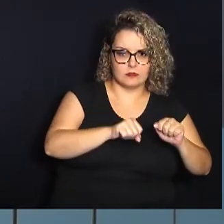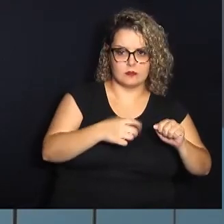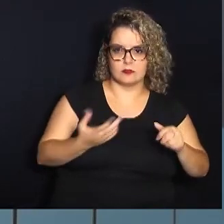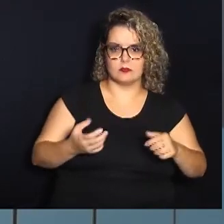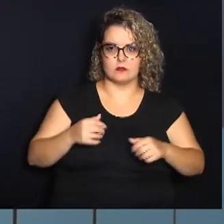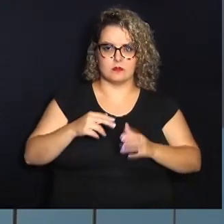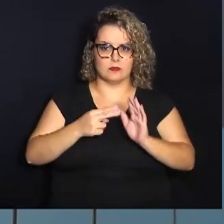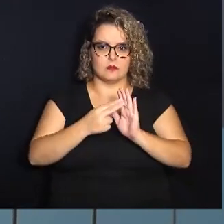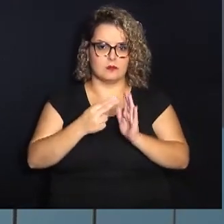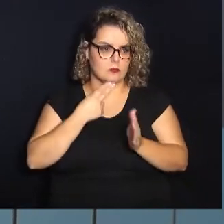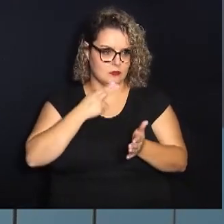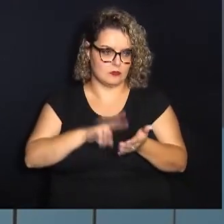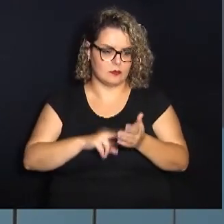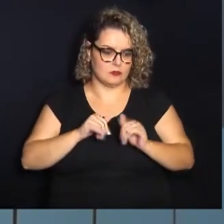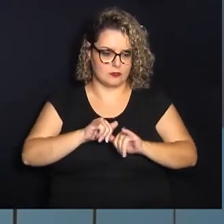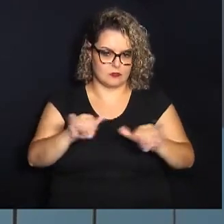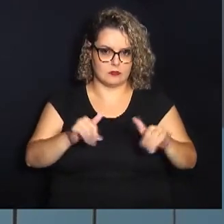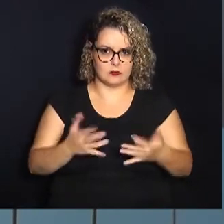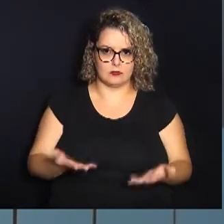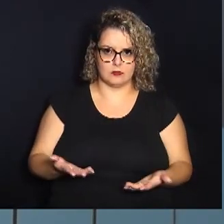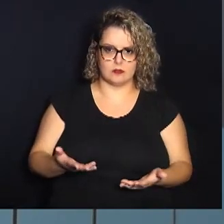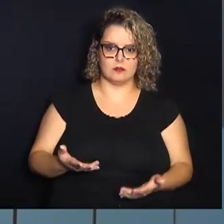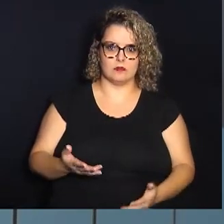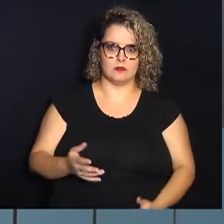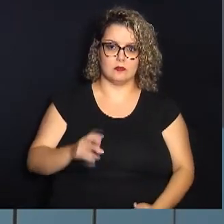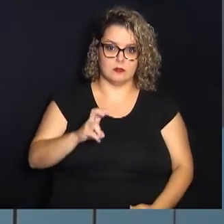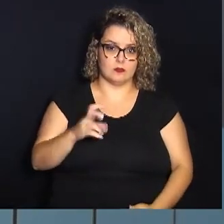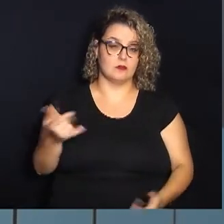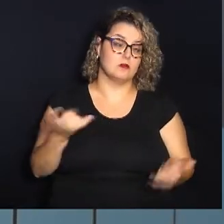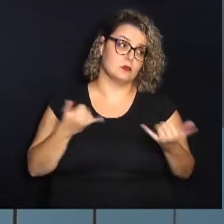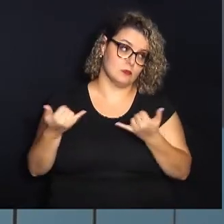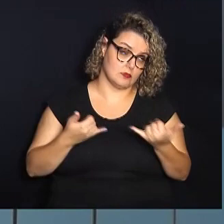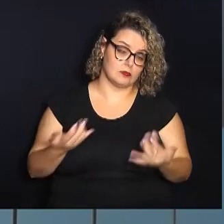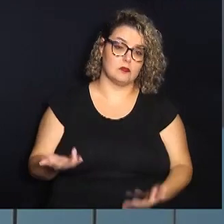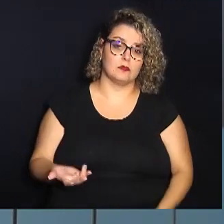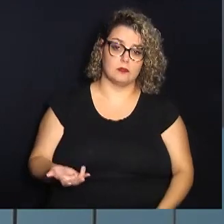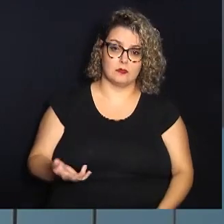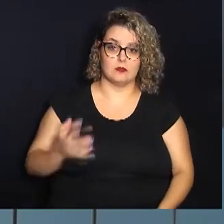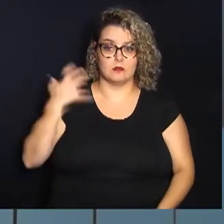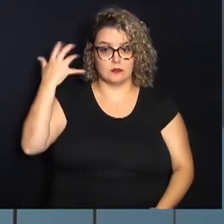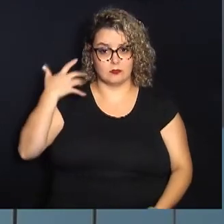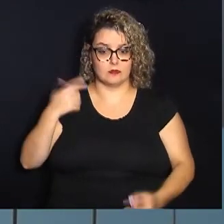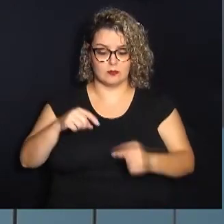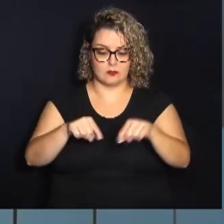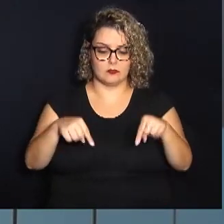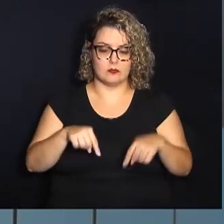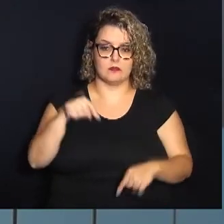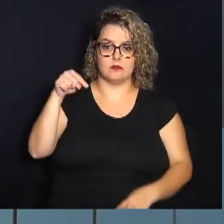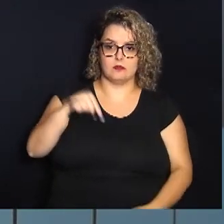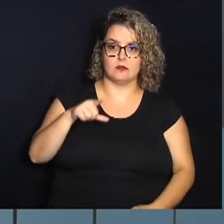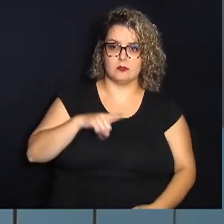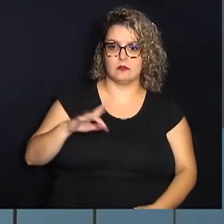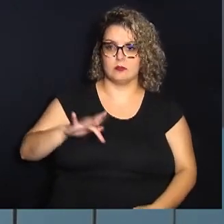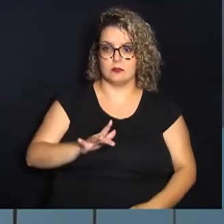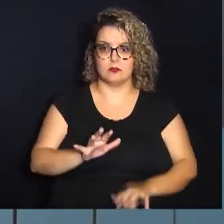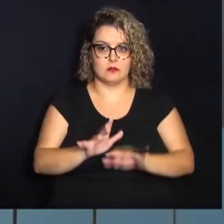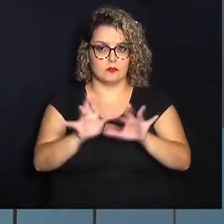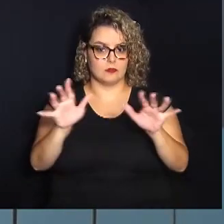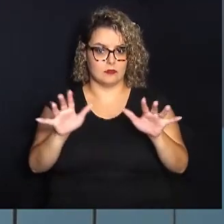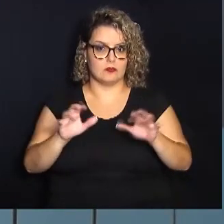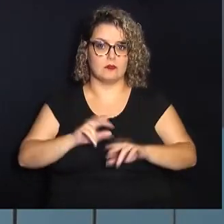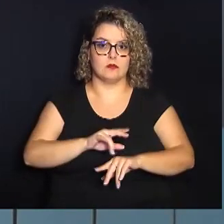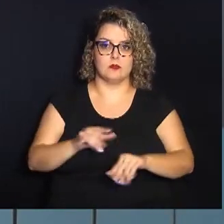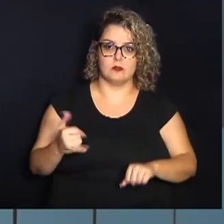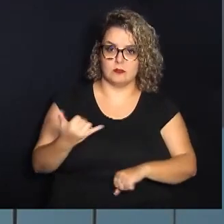ninguém. Eu posso citar uns 5 que me chegaram, olha, Guida, tal terreno é assim, lá tem mosquito, lá tem um monte de ferro